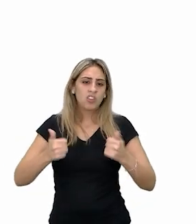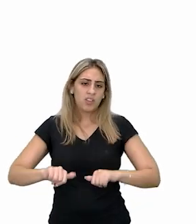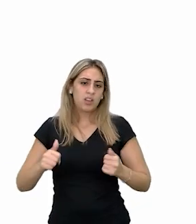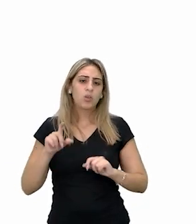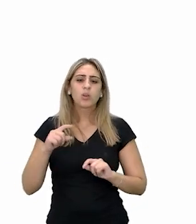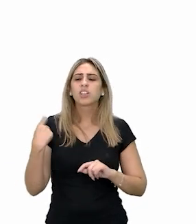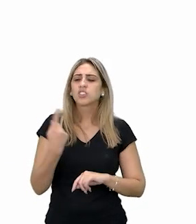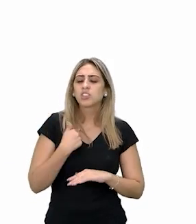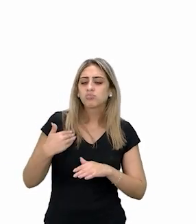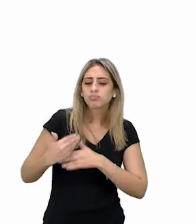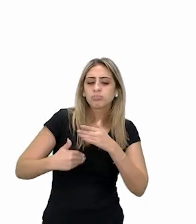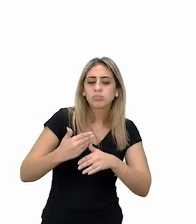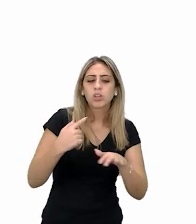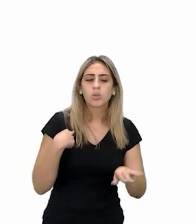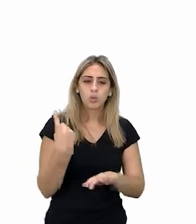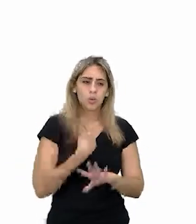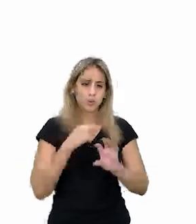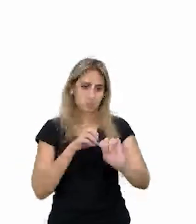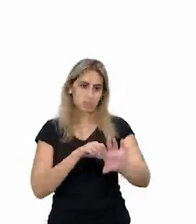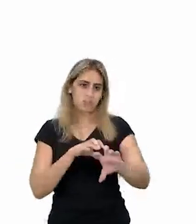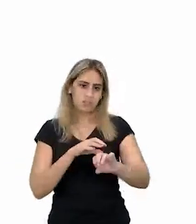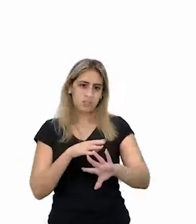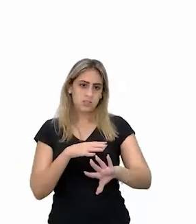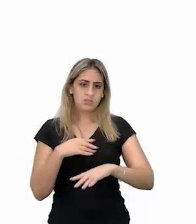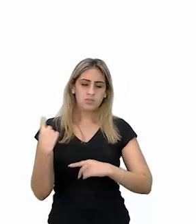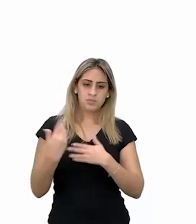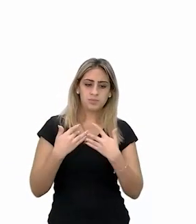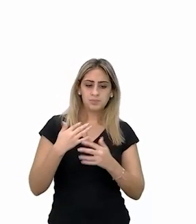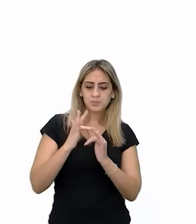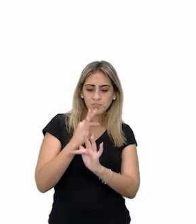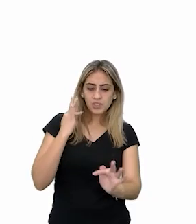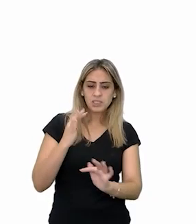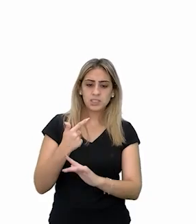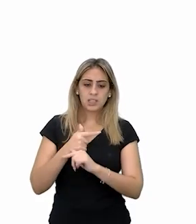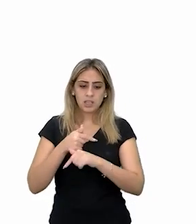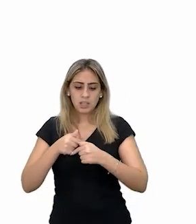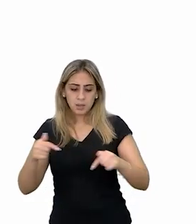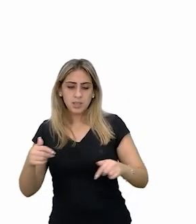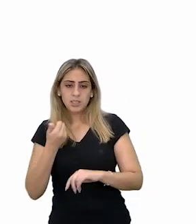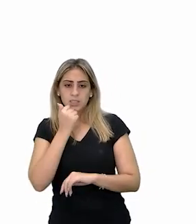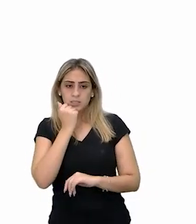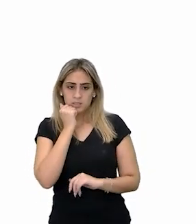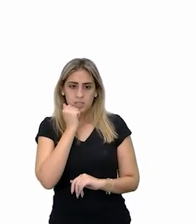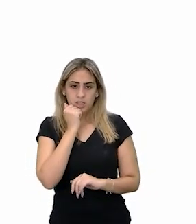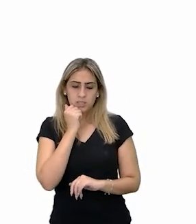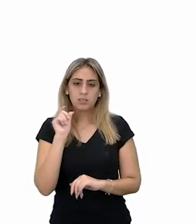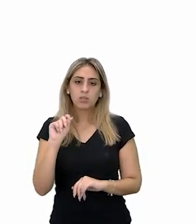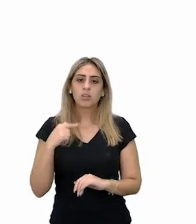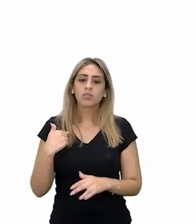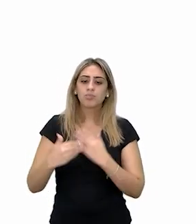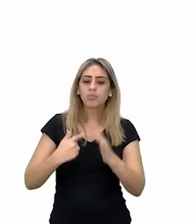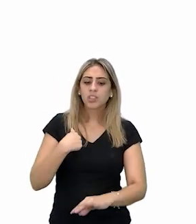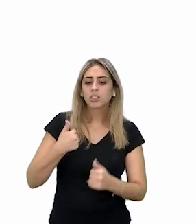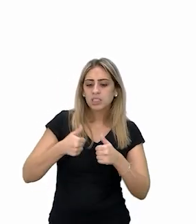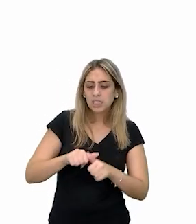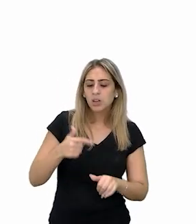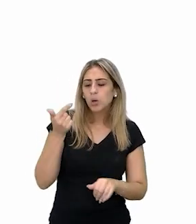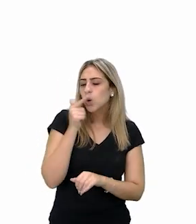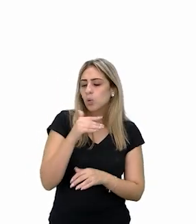O que a gente pretende com o nosso ensino de biologia, de física, química, ciências, e aquilo que é aquilo que a gente está